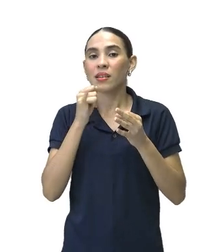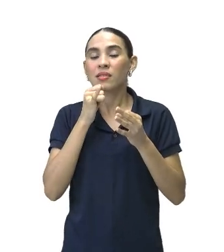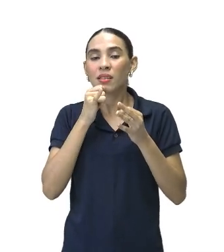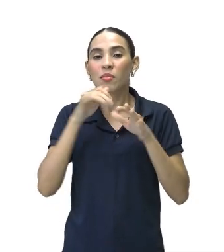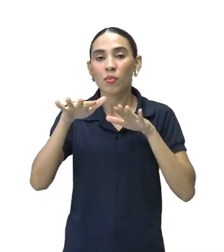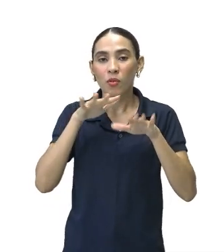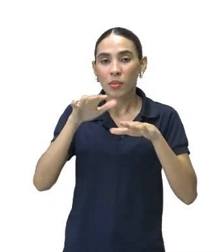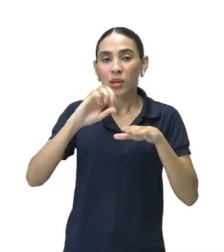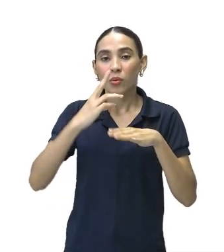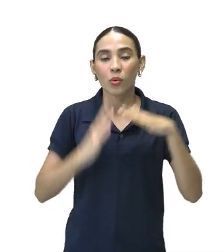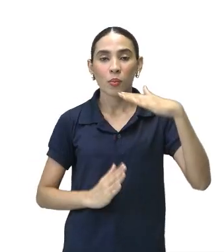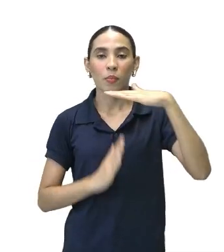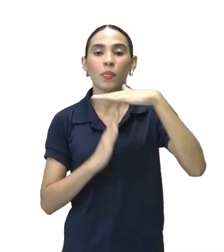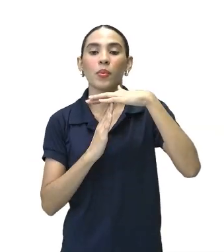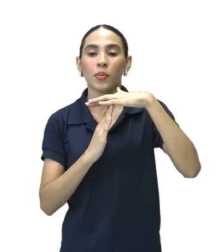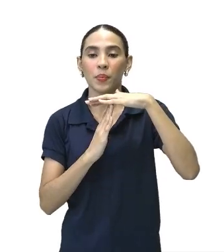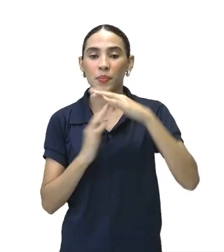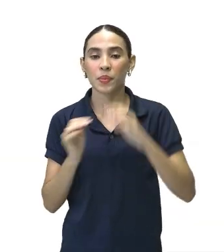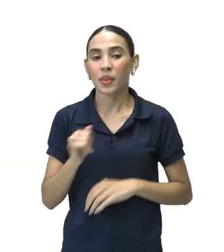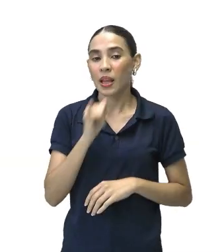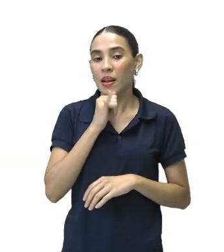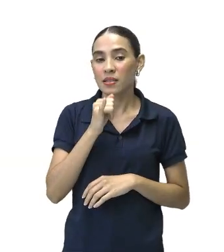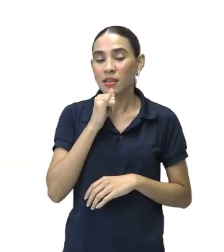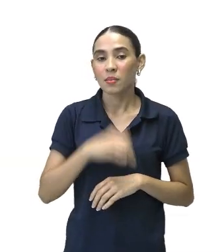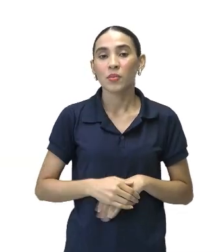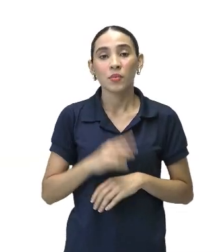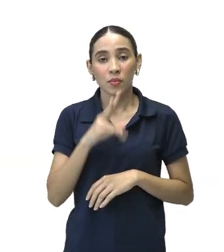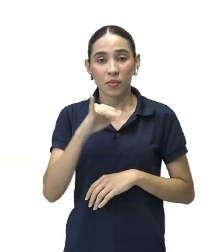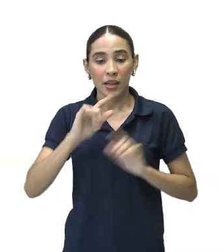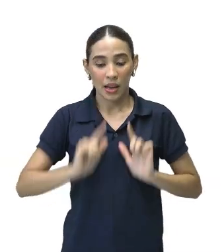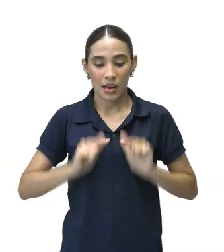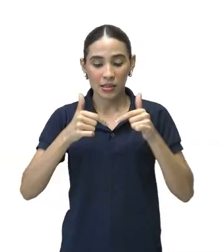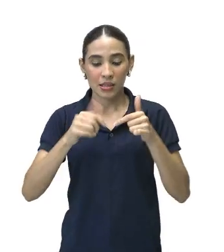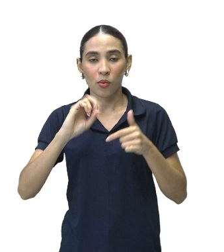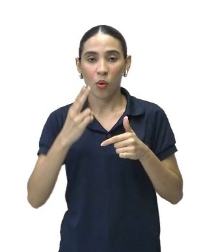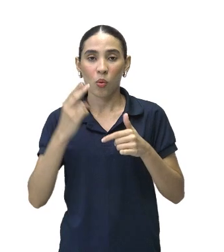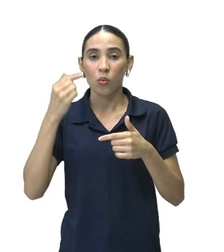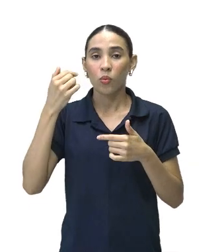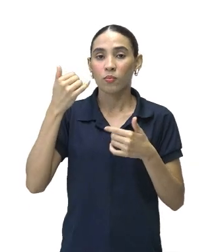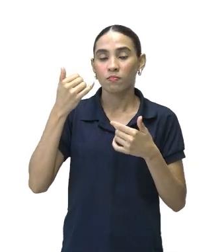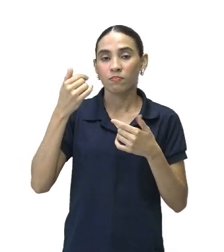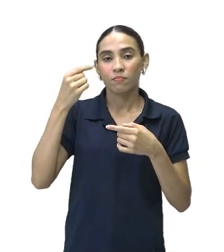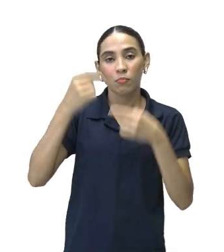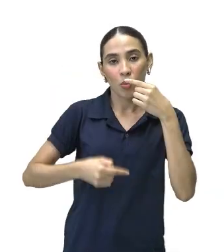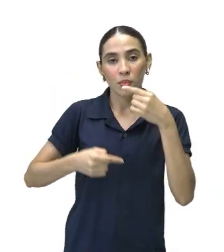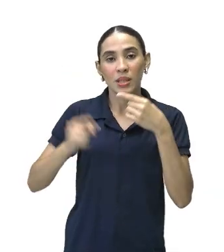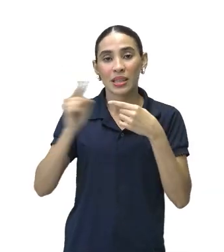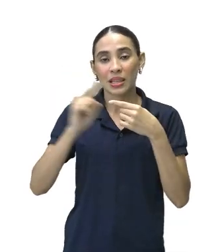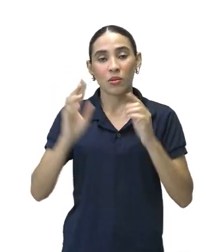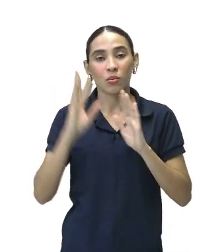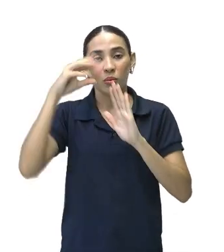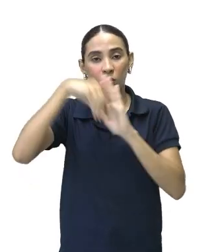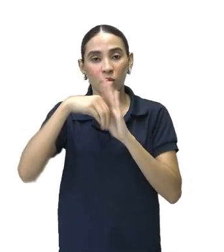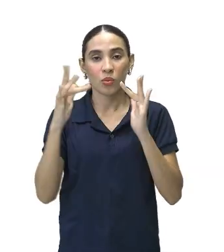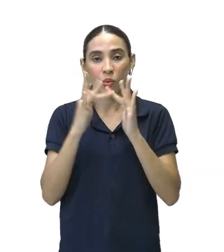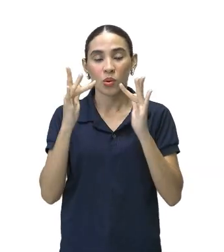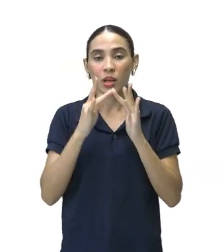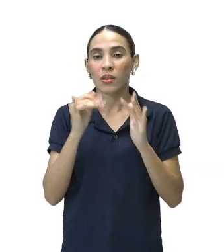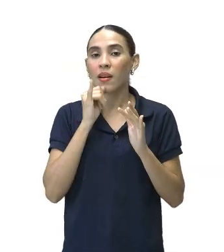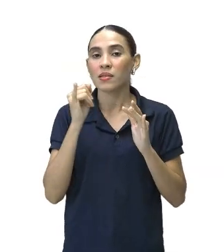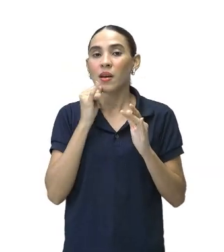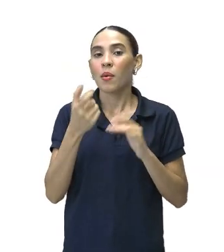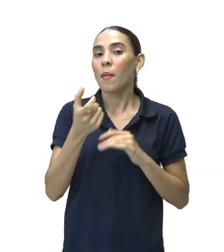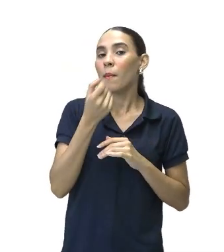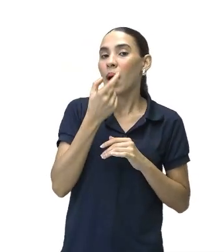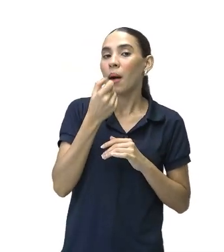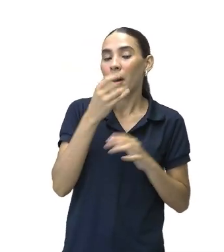para bloqueá-los. Nesse caso aí, vai agir ou vai inibir. Quando o medicamento se liga ao